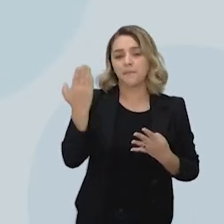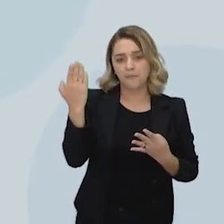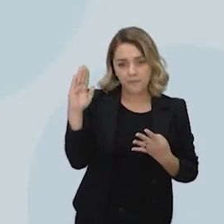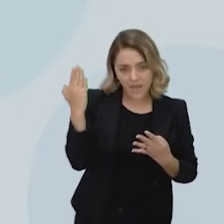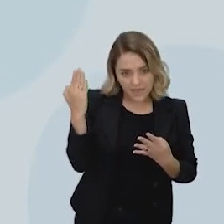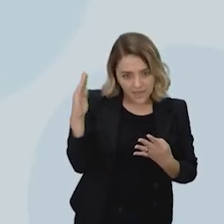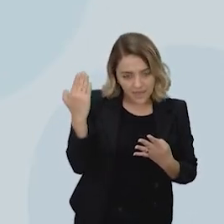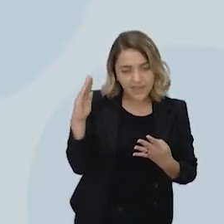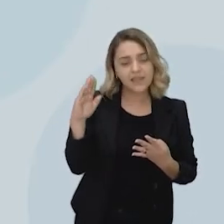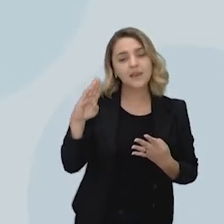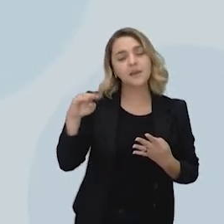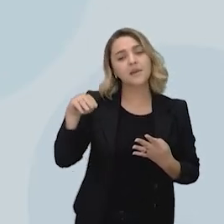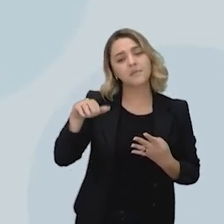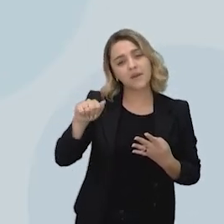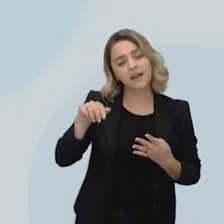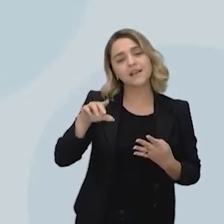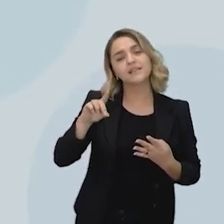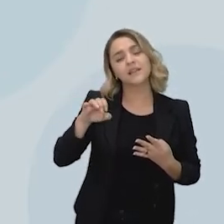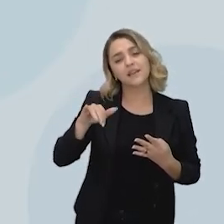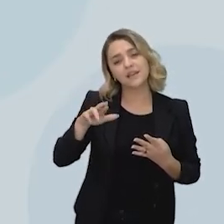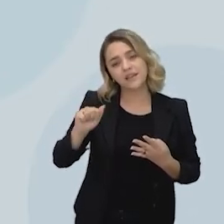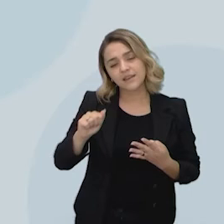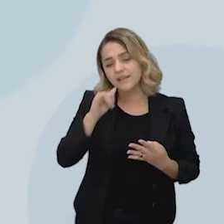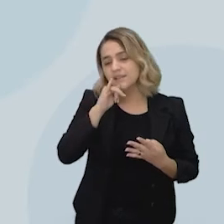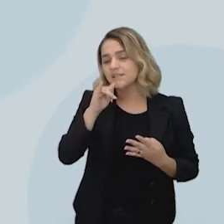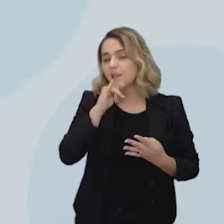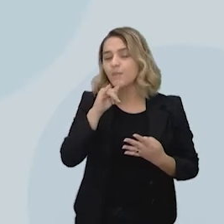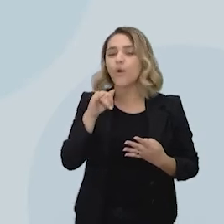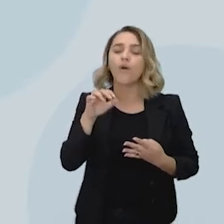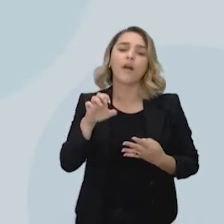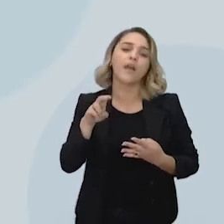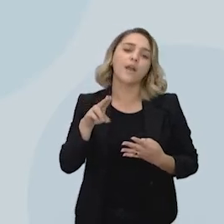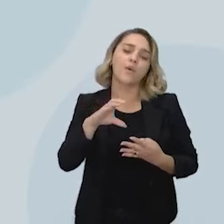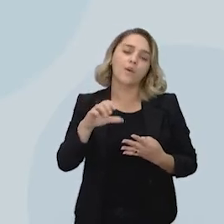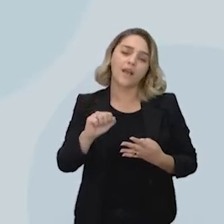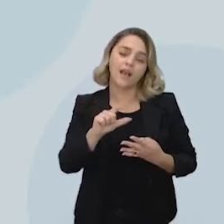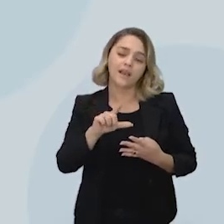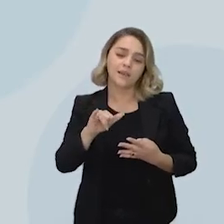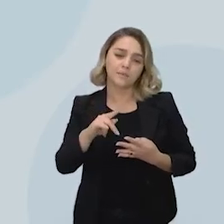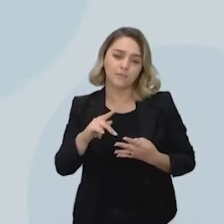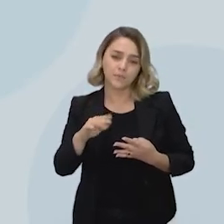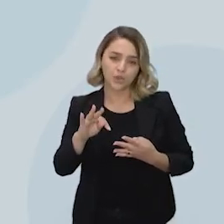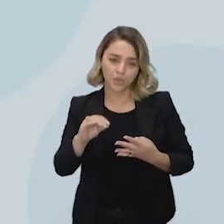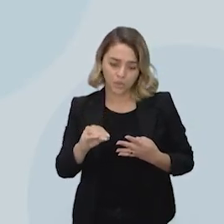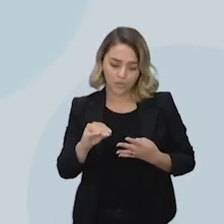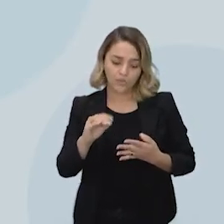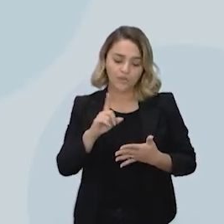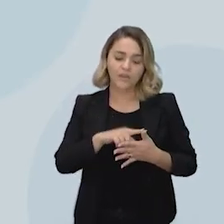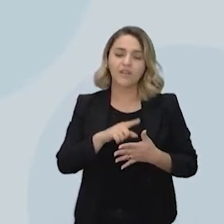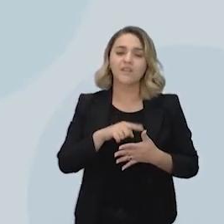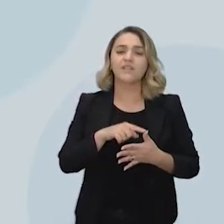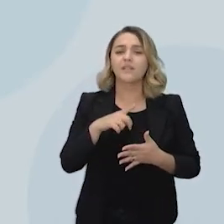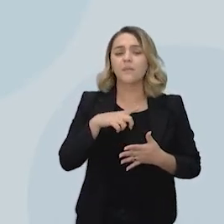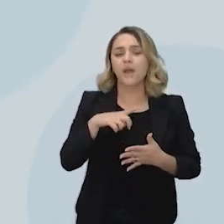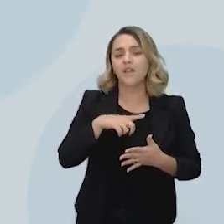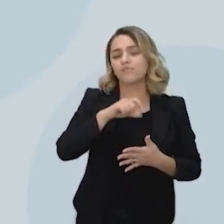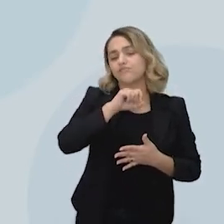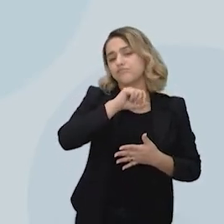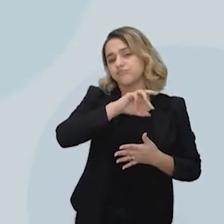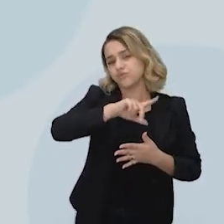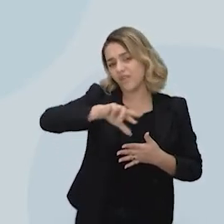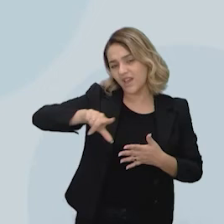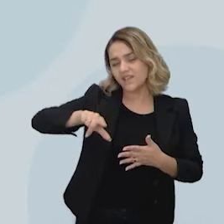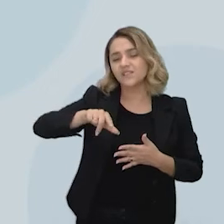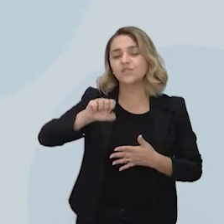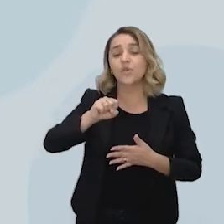madeira, né, como o próprio eucalipto, você pode usar resíduos sólidos urbanos, né? A questão é que você vai precisar